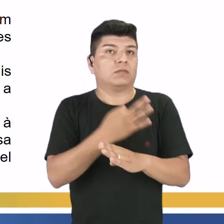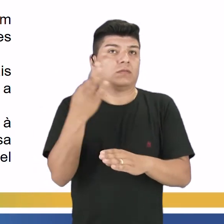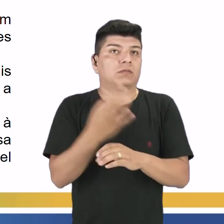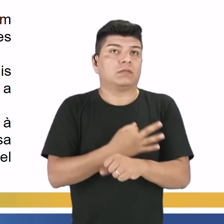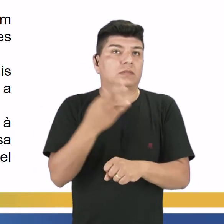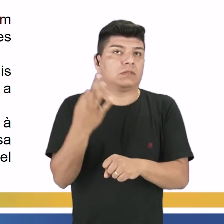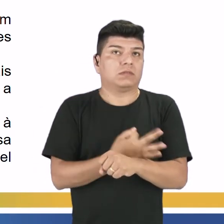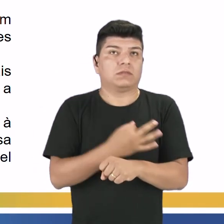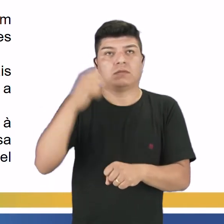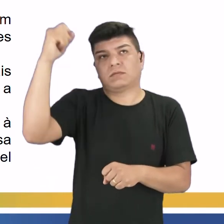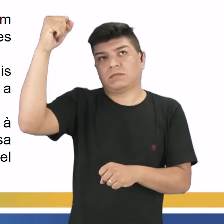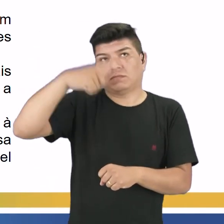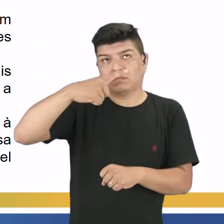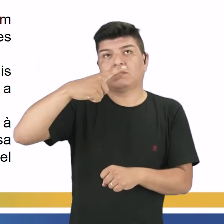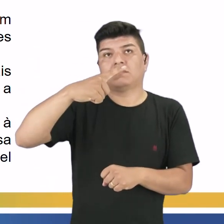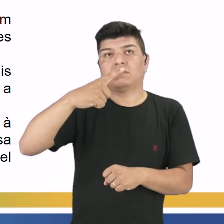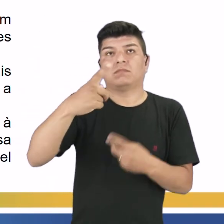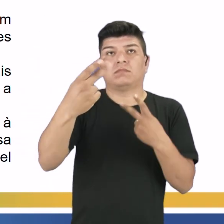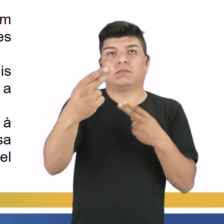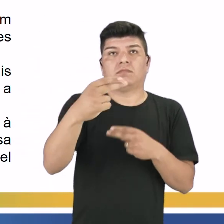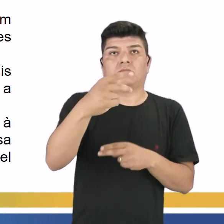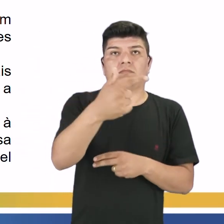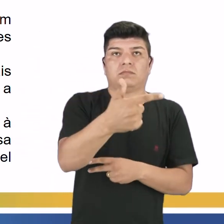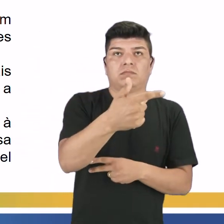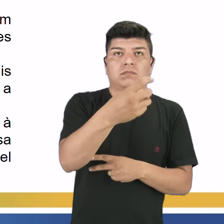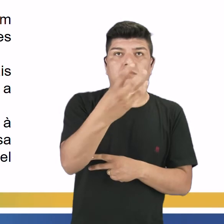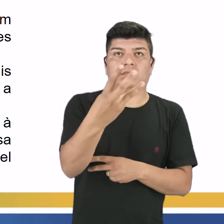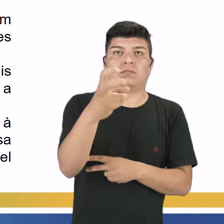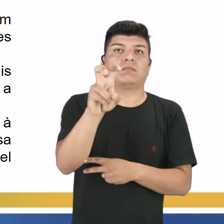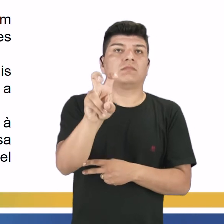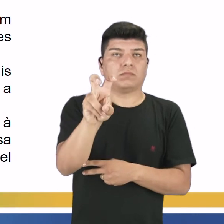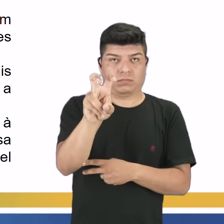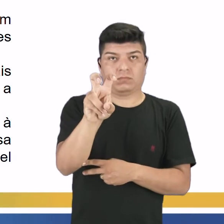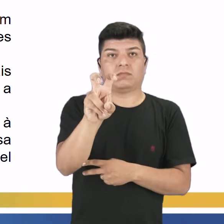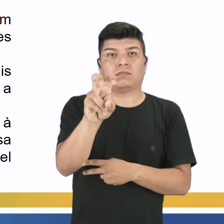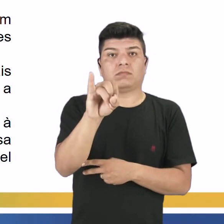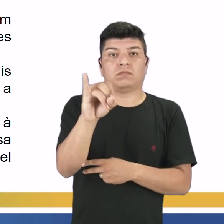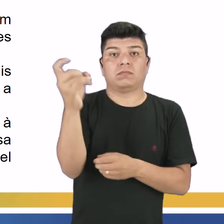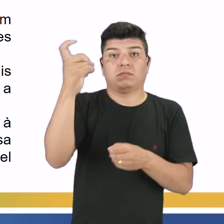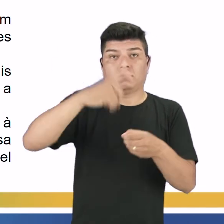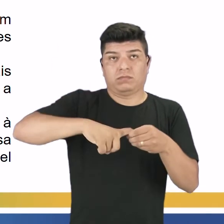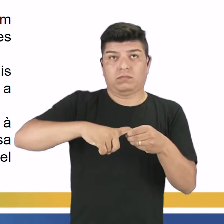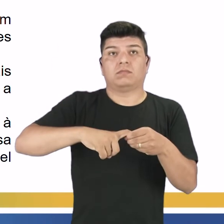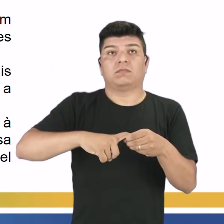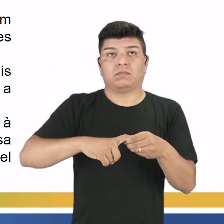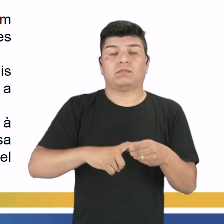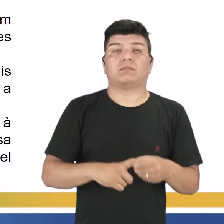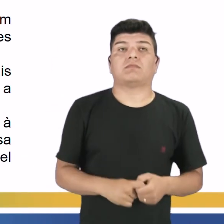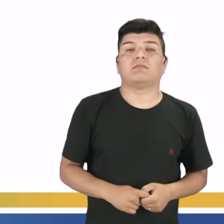alta incidência de luz, como as espécies 2, 3 e 5. Se você voltar aqui um